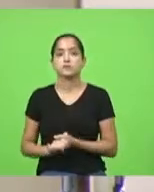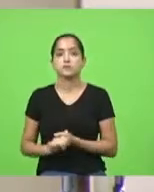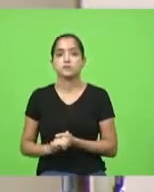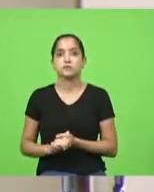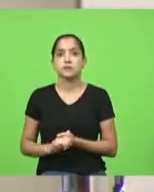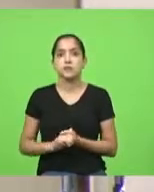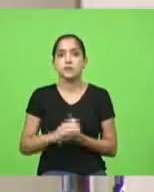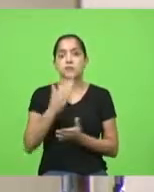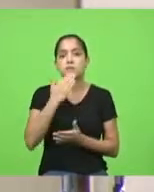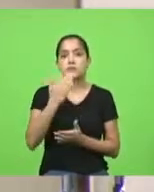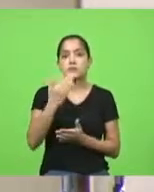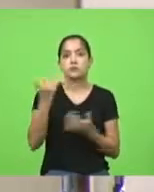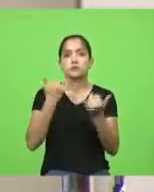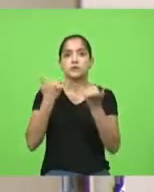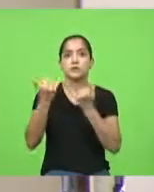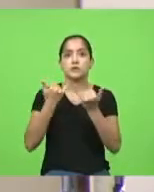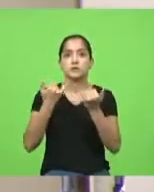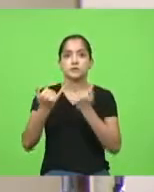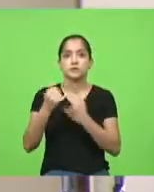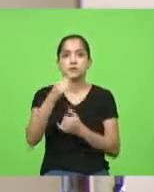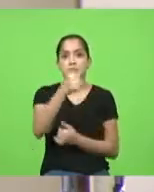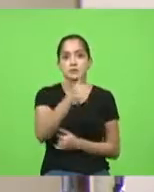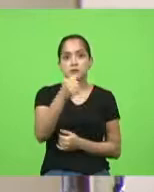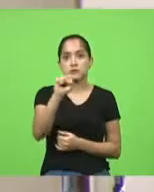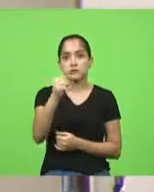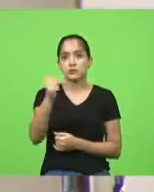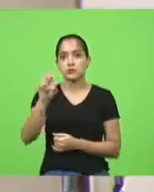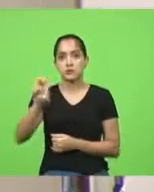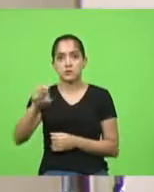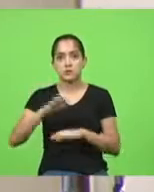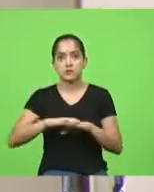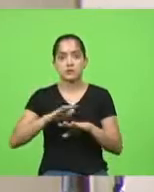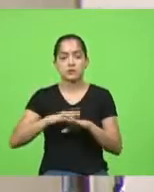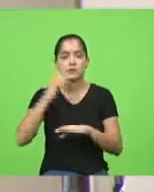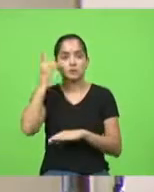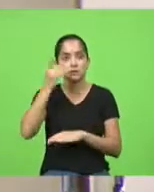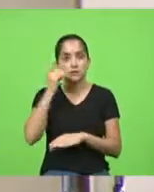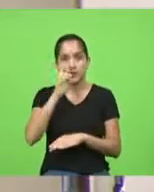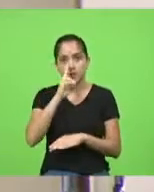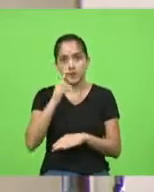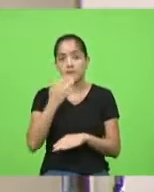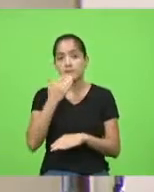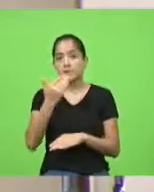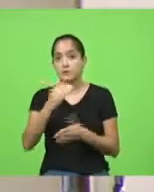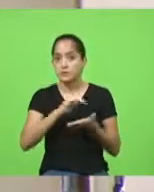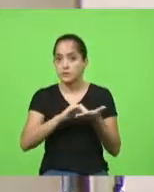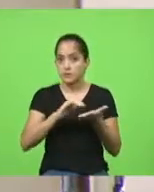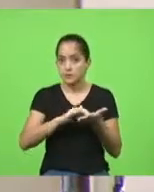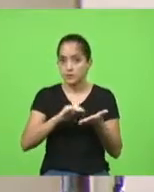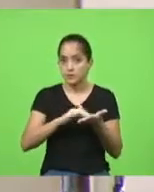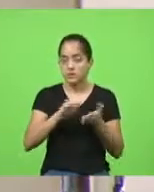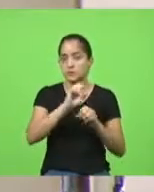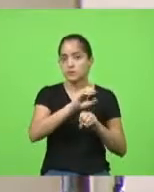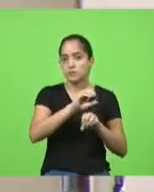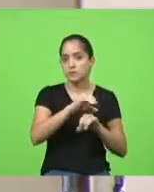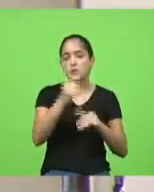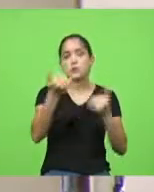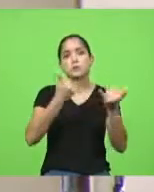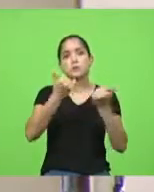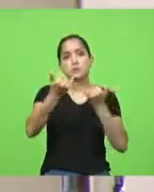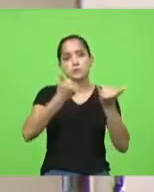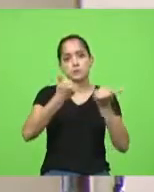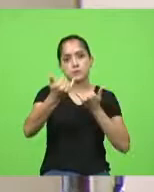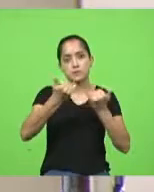unanimidade. Pedido de informação 185, autor deputado Nazareno Martins, solicitando ao secretário de Estado da Educação informações acerca